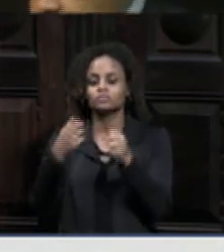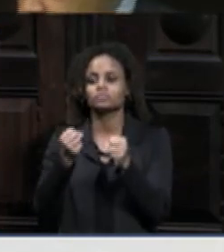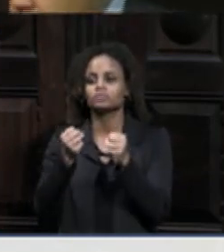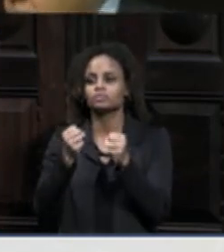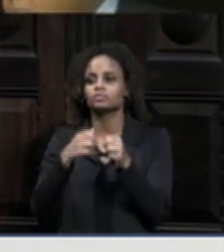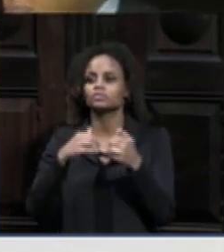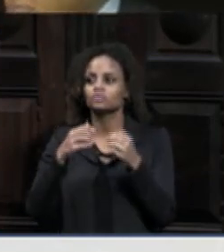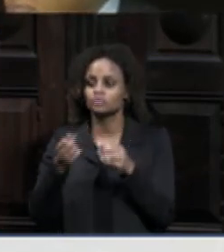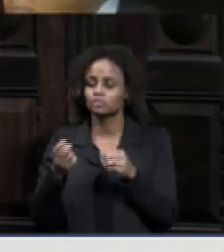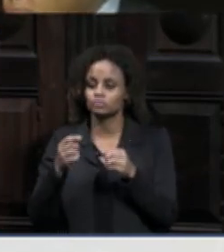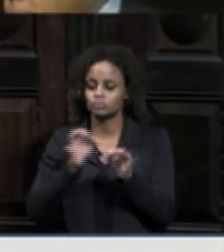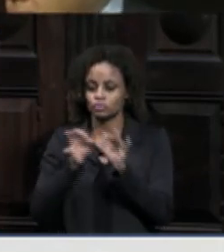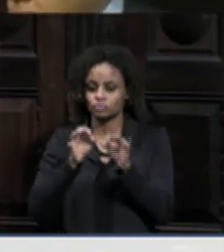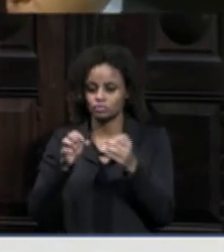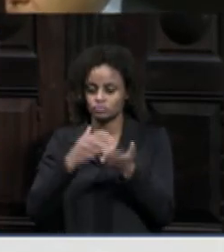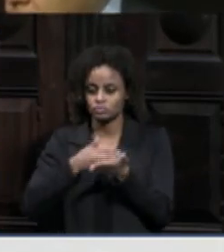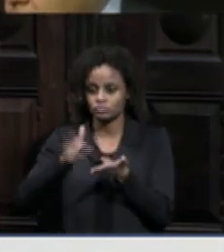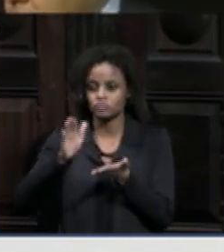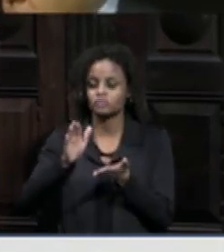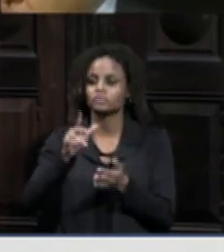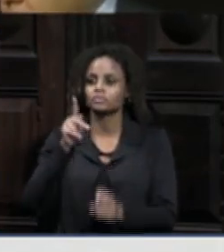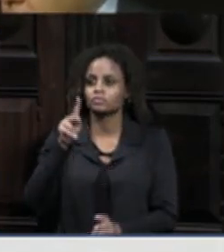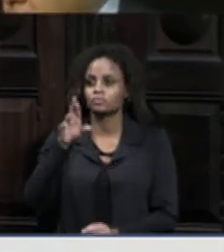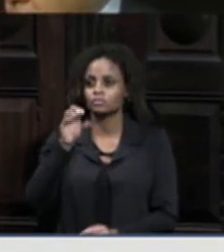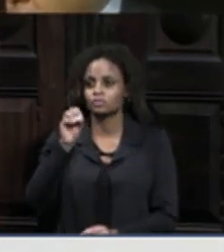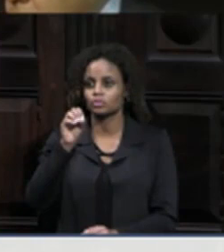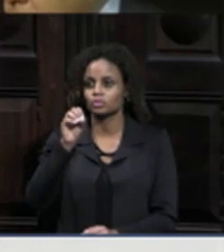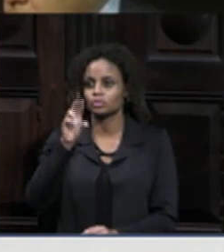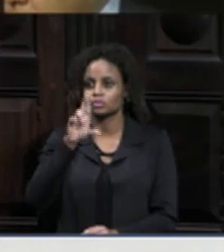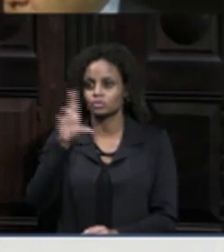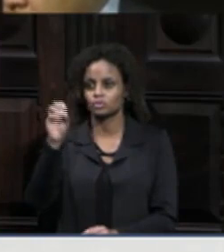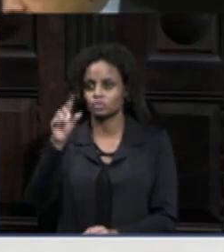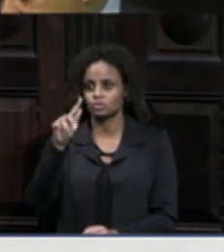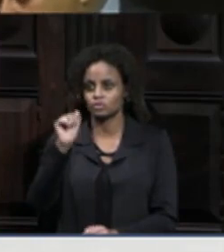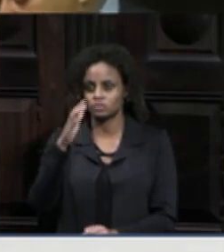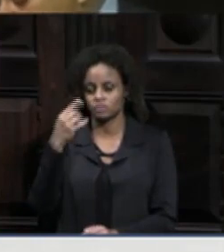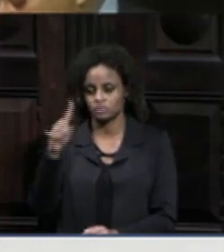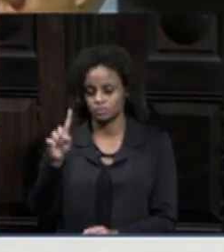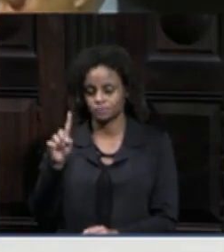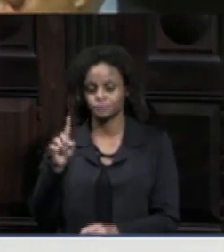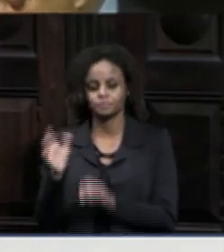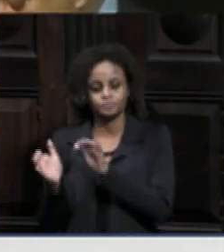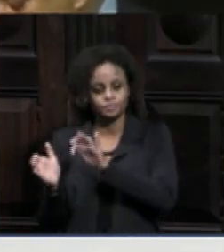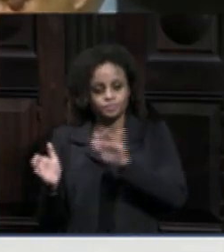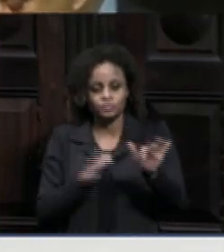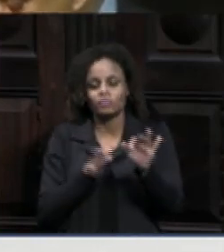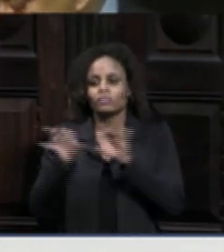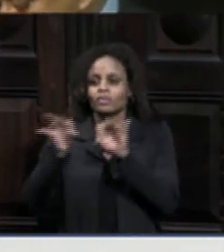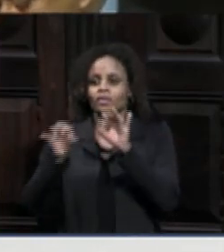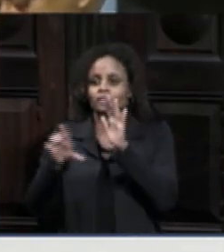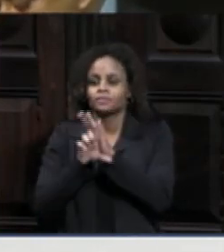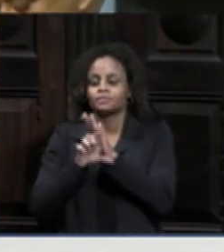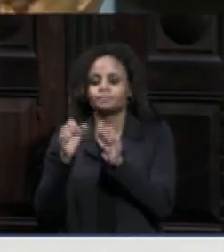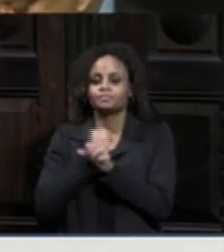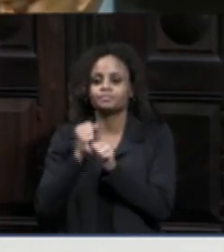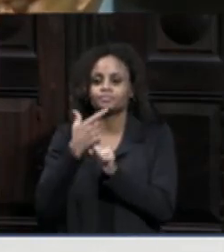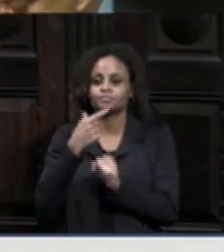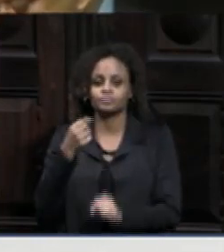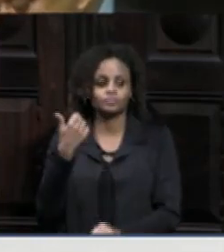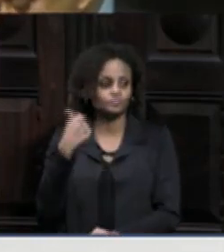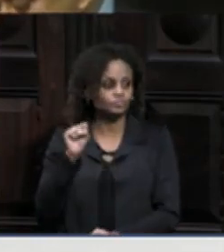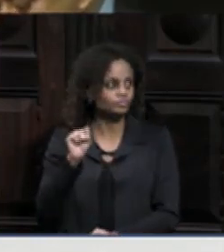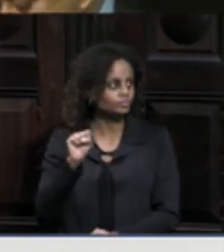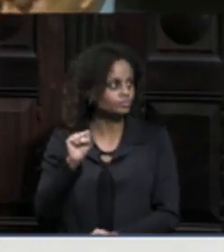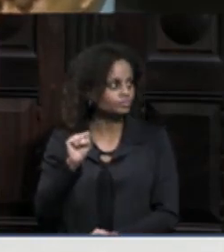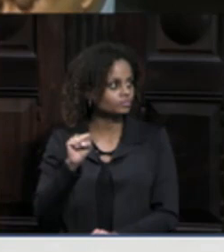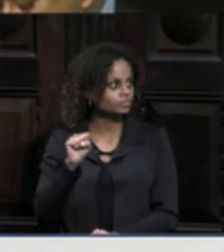vai à promulgação. Indicação legislativa 277/2018, de autoria do deputado André Ciliano, que solicita ao excelentíssimo senhor governador